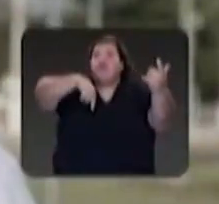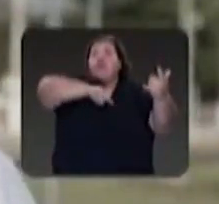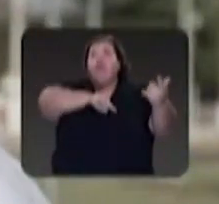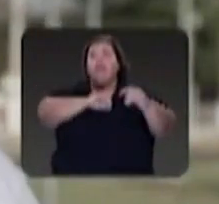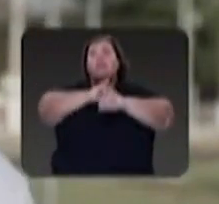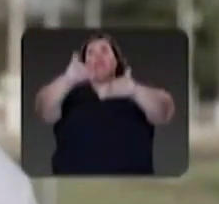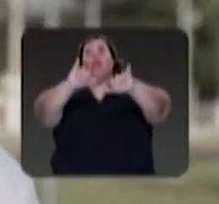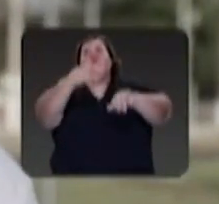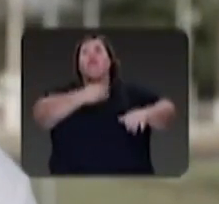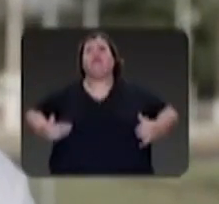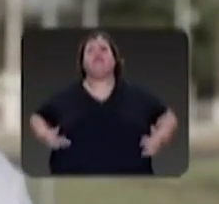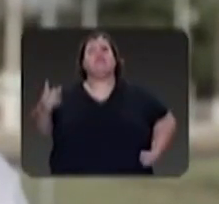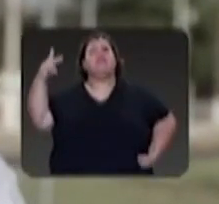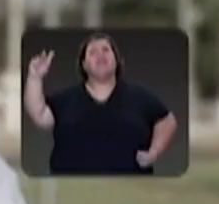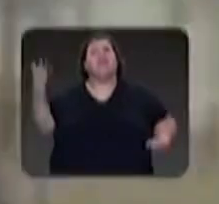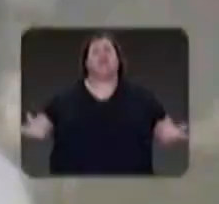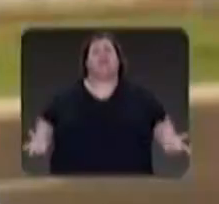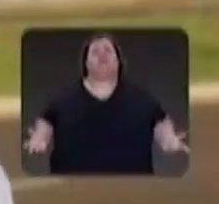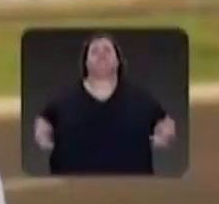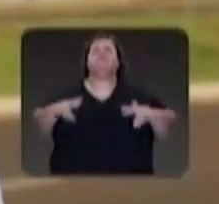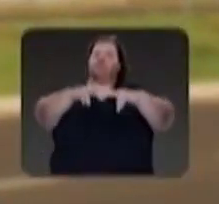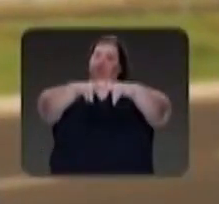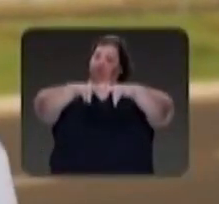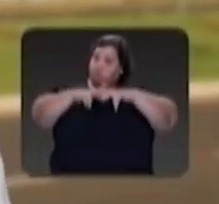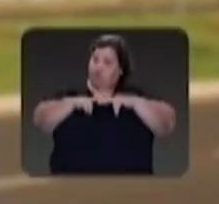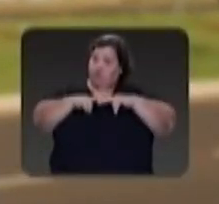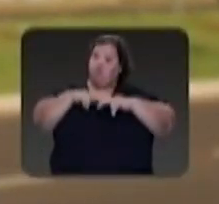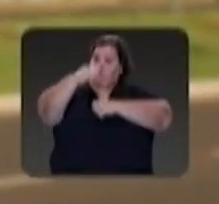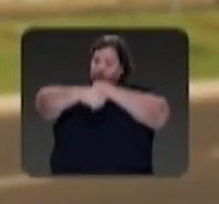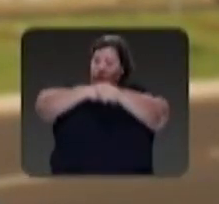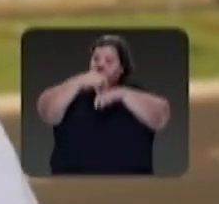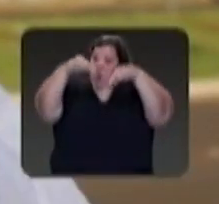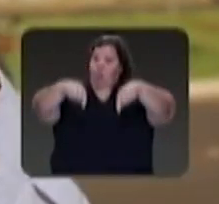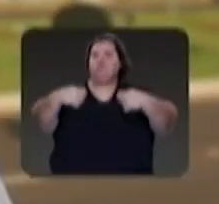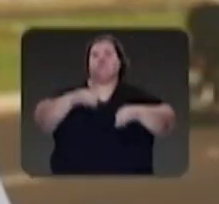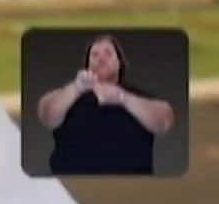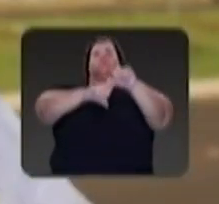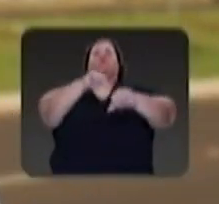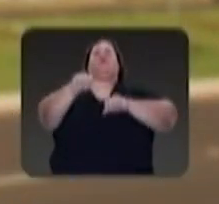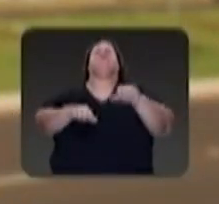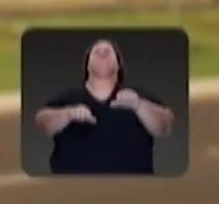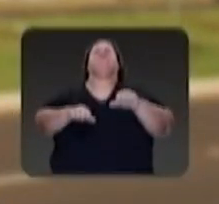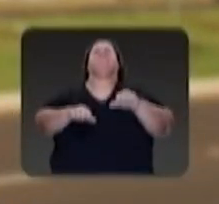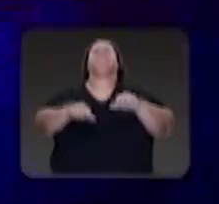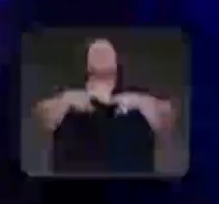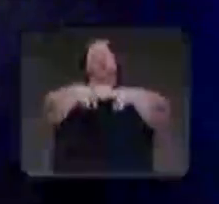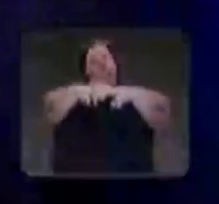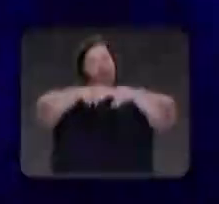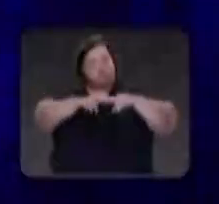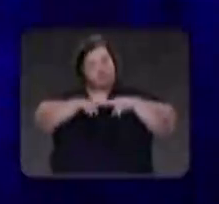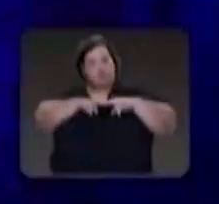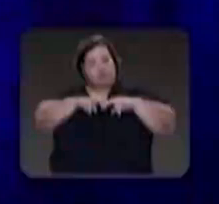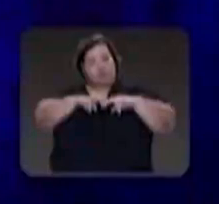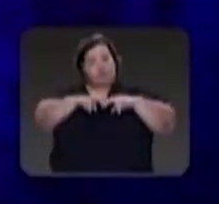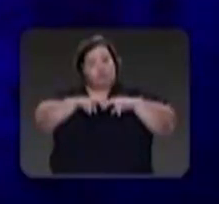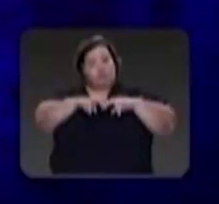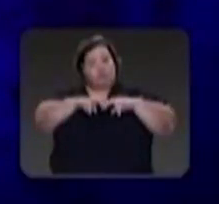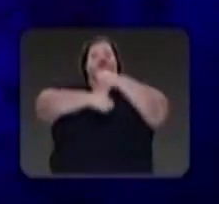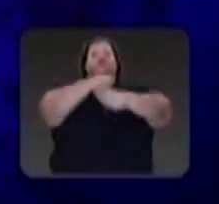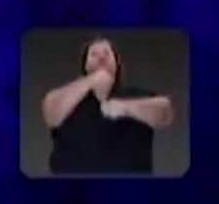nosso dinheiro para promover o governo de todos. Por isso, este ano, nós temos que mudar.